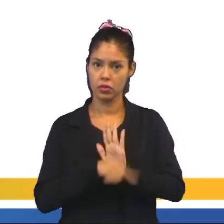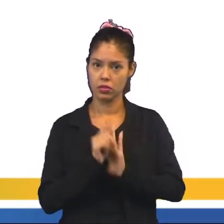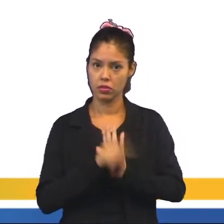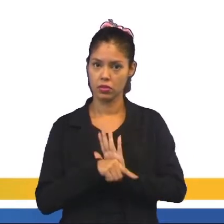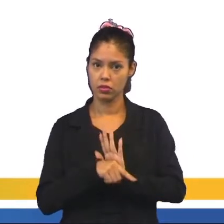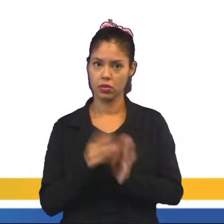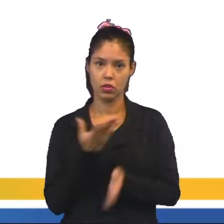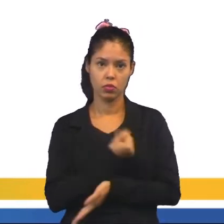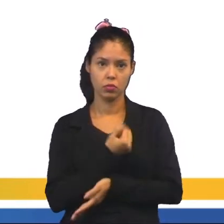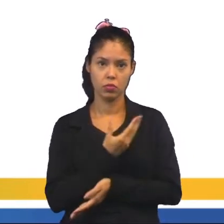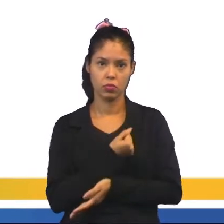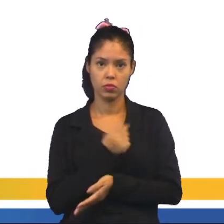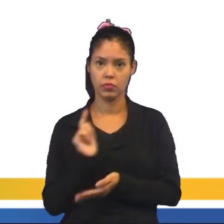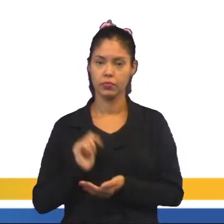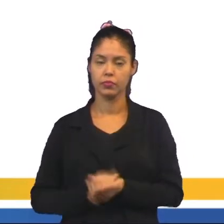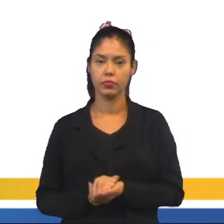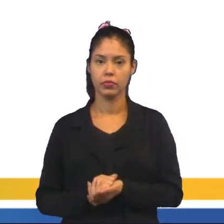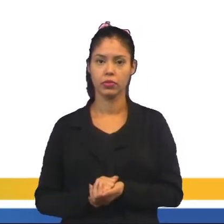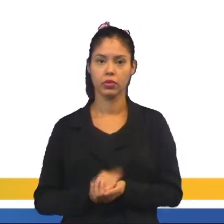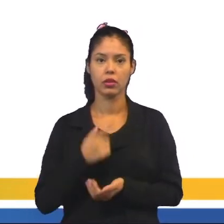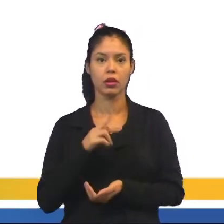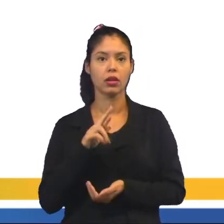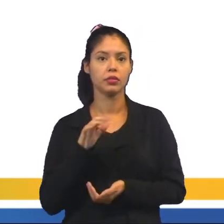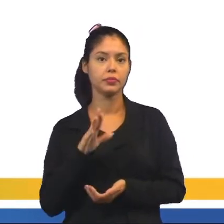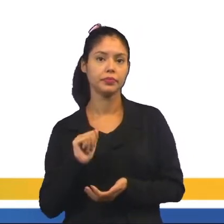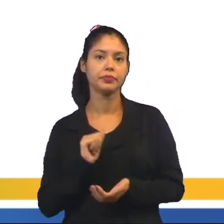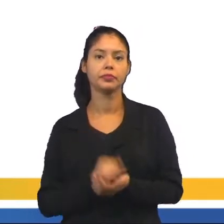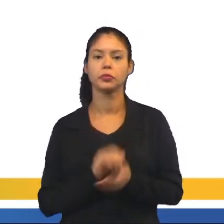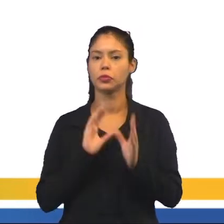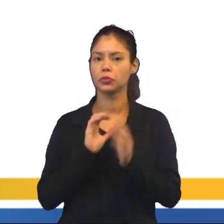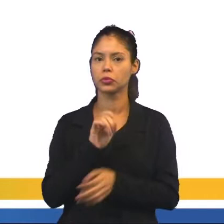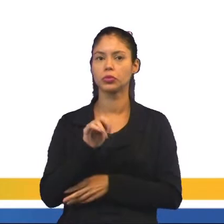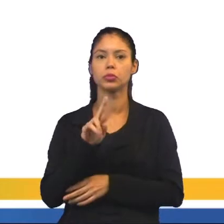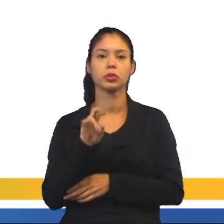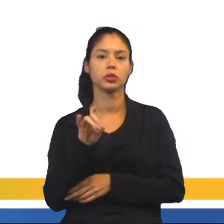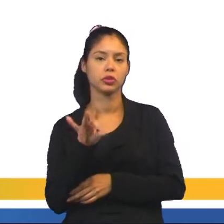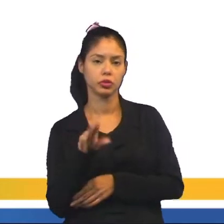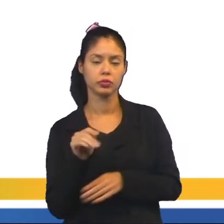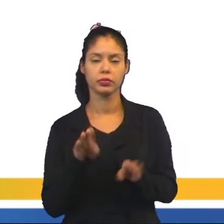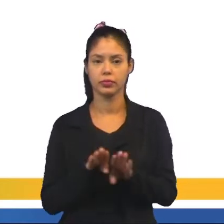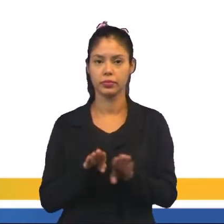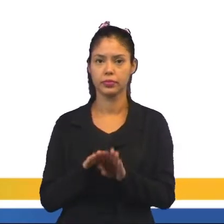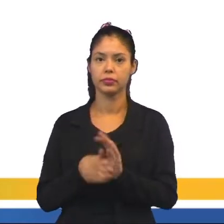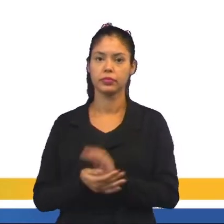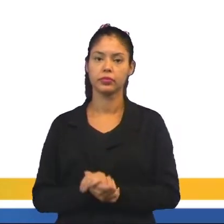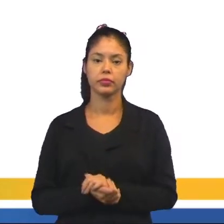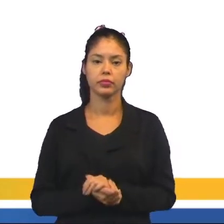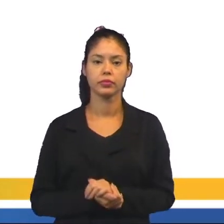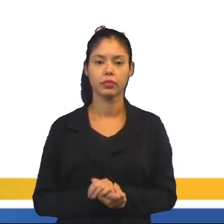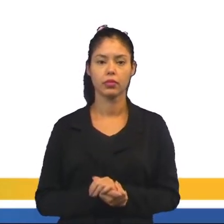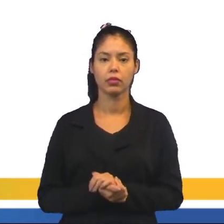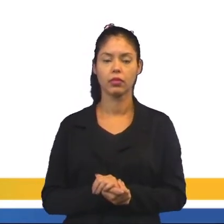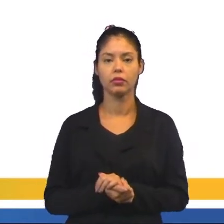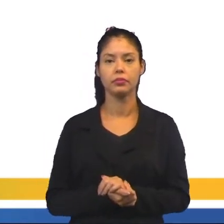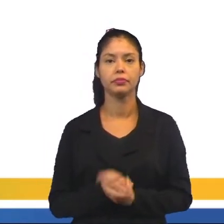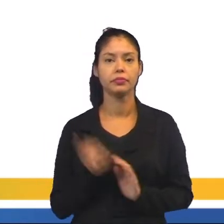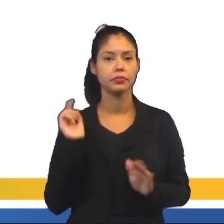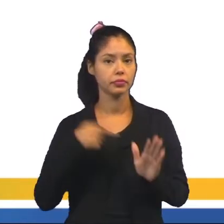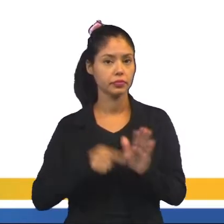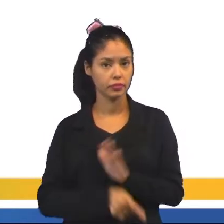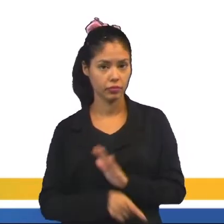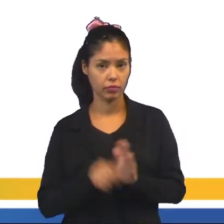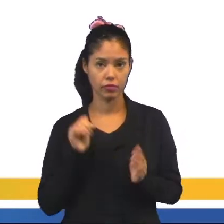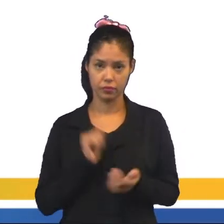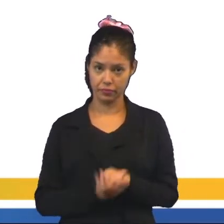número e grau né então com o substantivo no caso então e dentro de uma oração